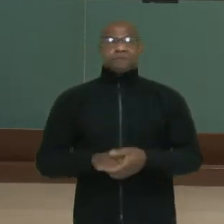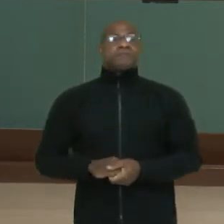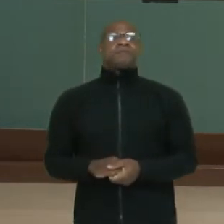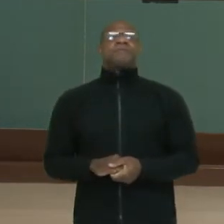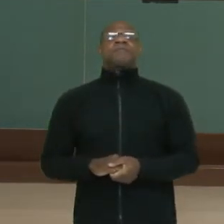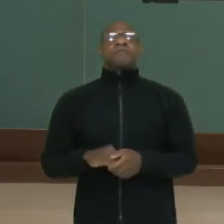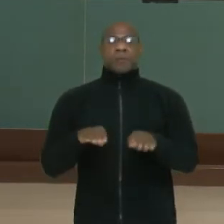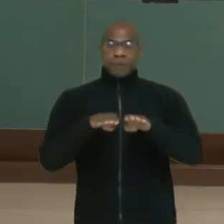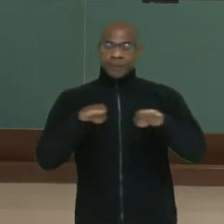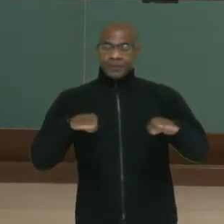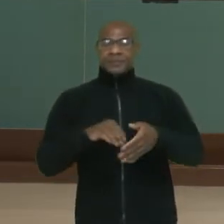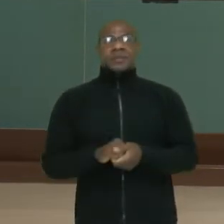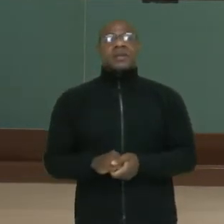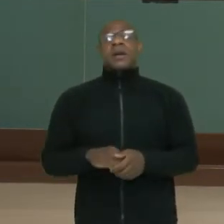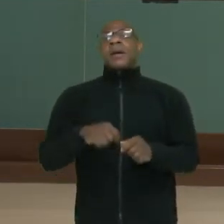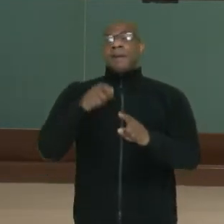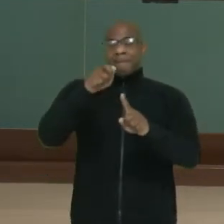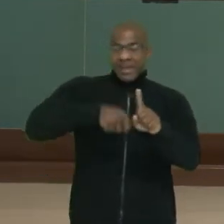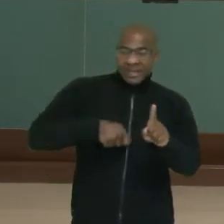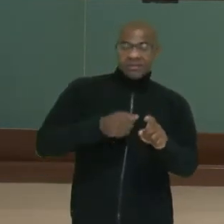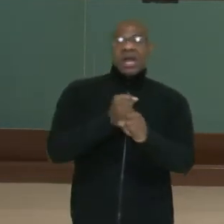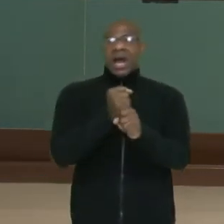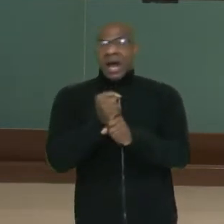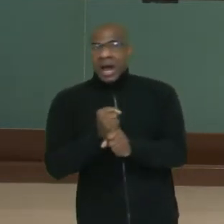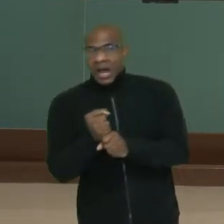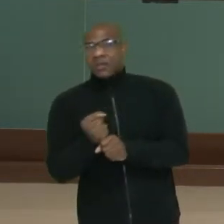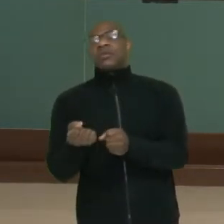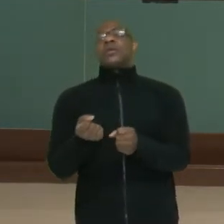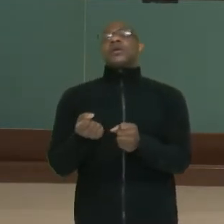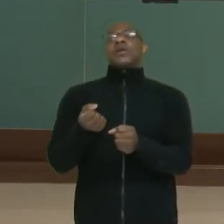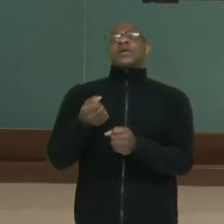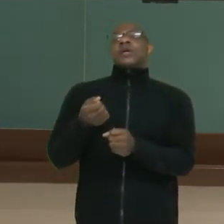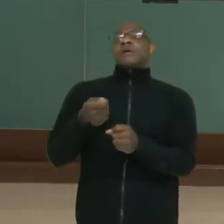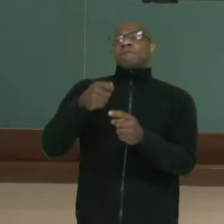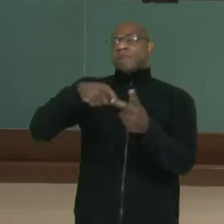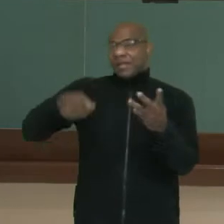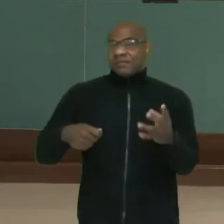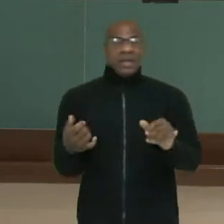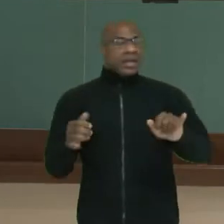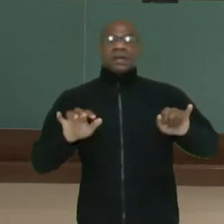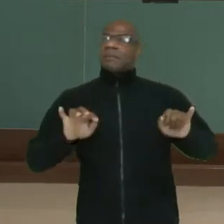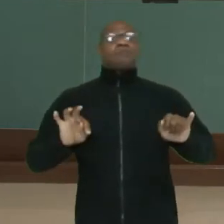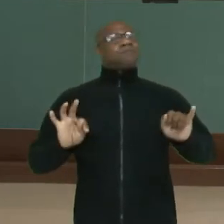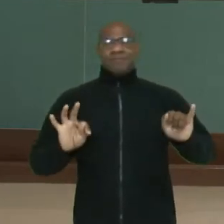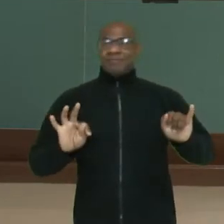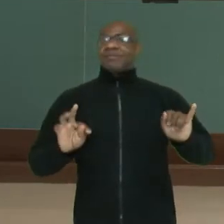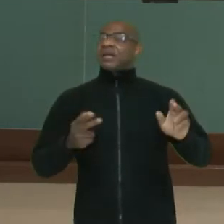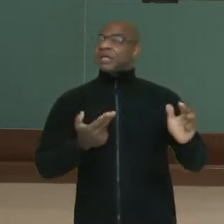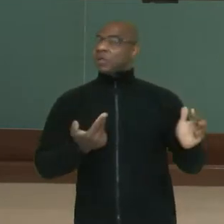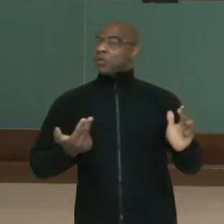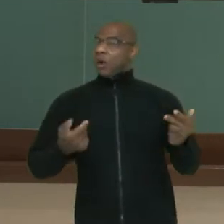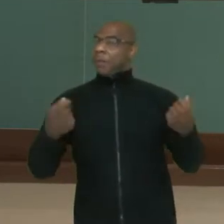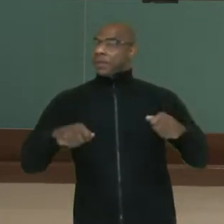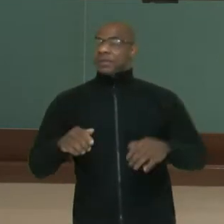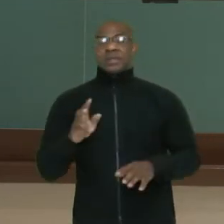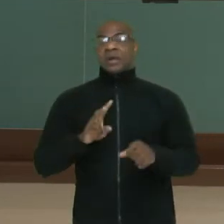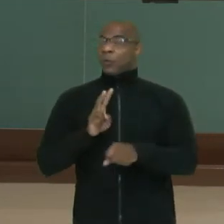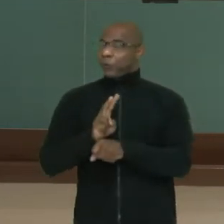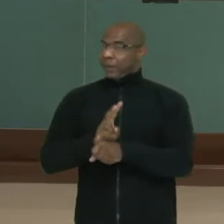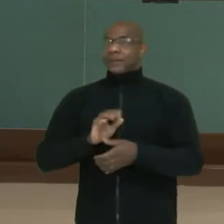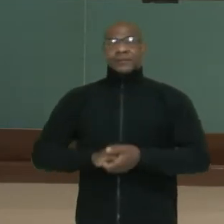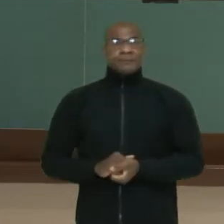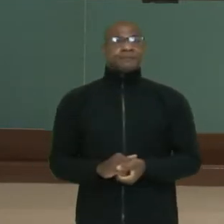dia, tudo ao mês, tudo em ano. Se não tiver, transforma daí. Precisa ter esse cuidado antes, tá